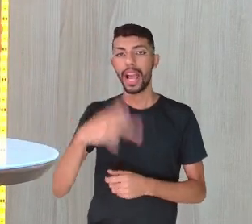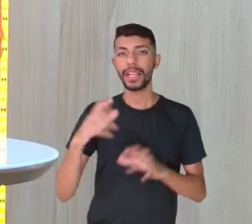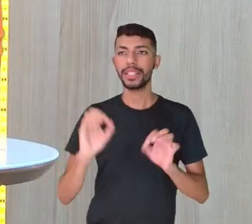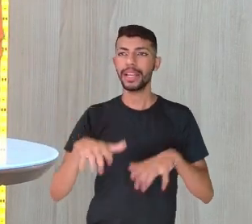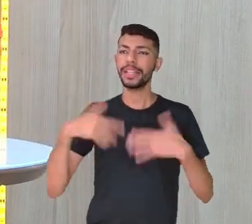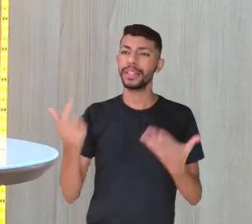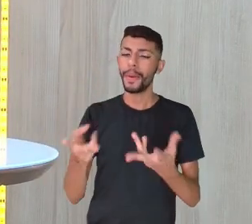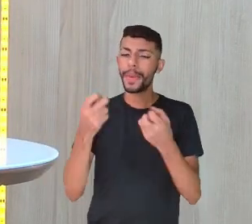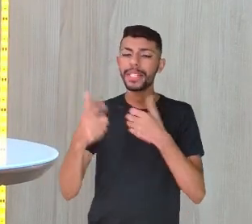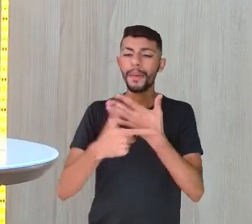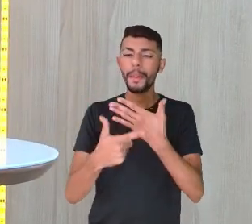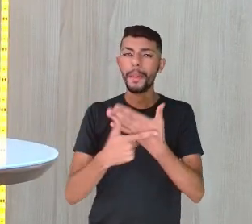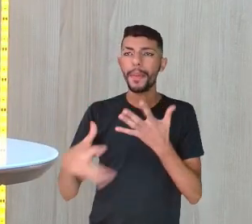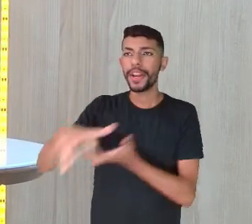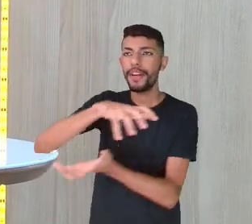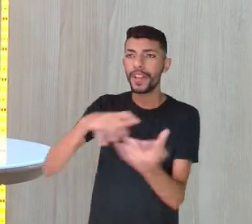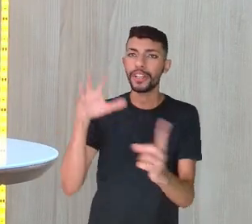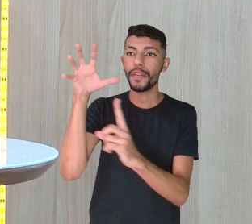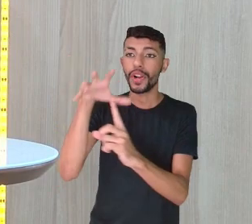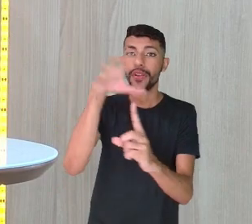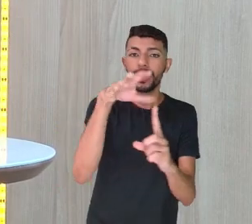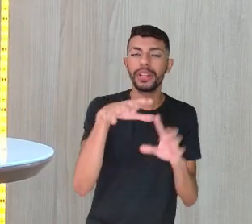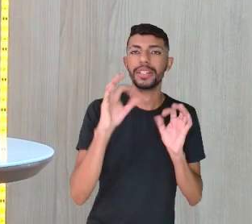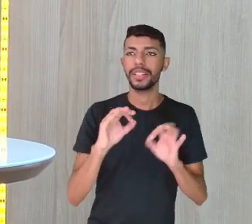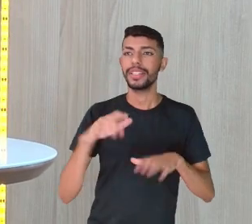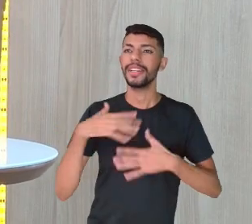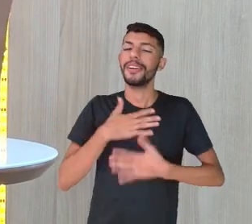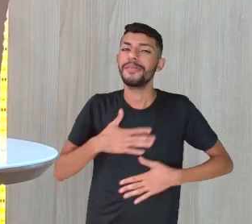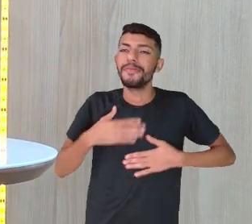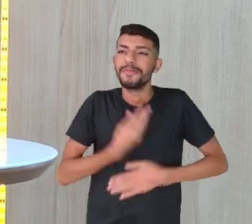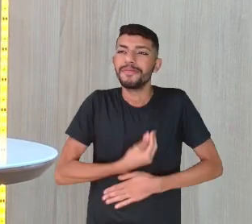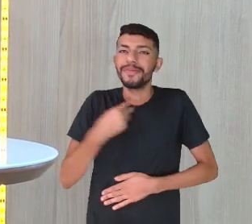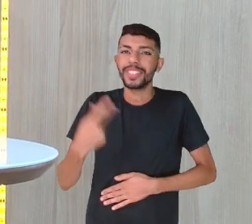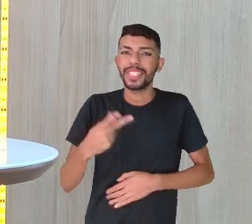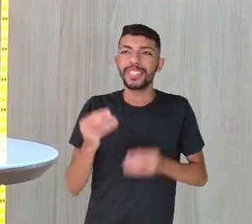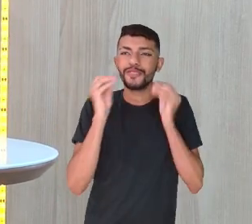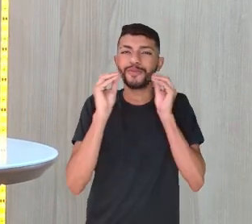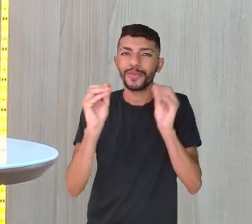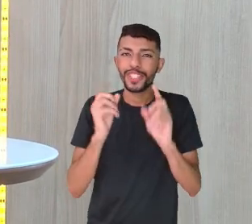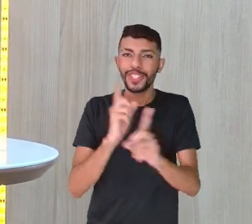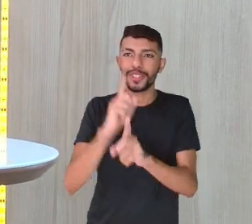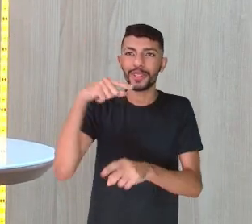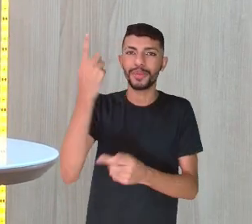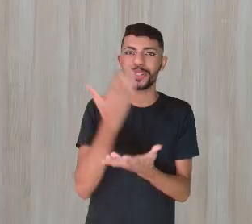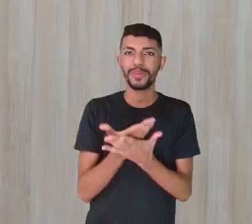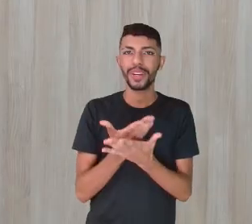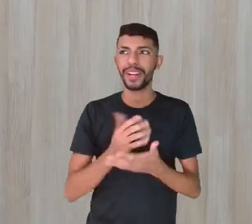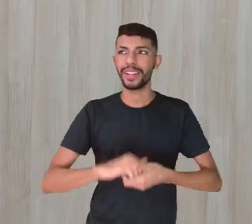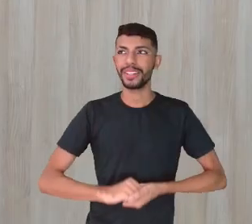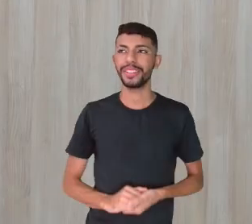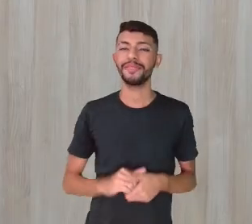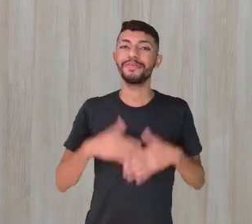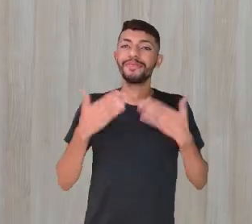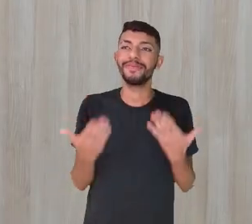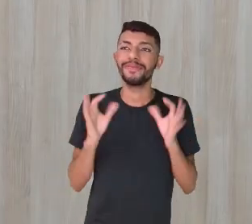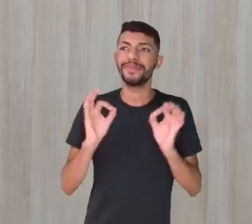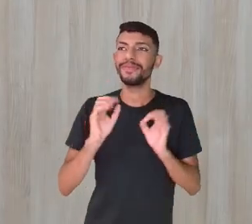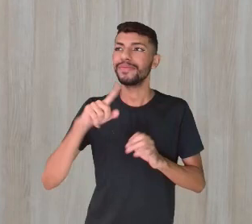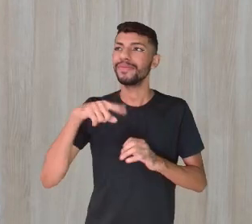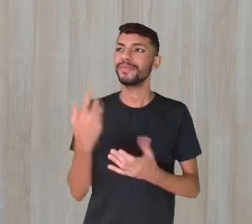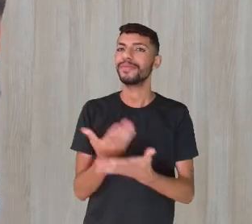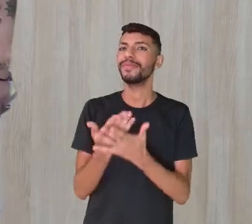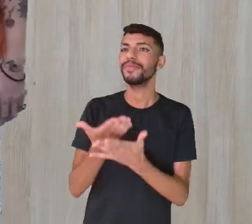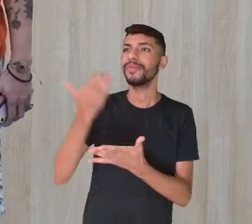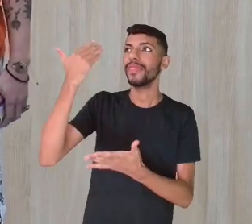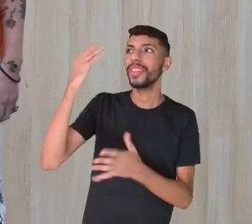ir influenciando as outras. É um prazer estar aqui. Um beijo e até a próxima. Pois é, a gente viu na aula